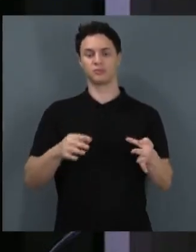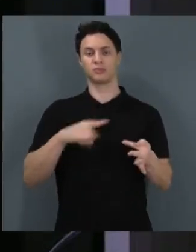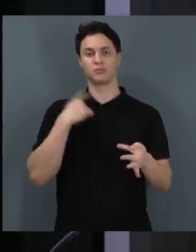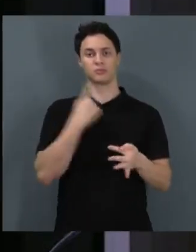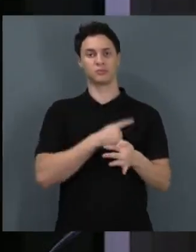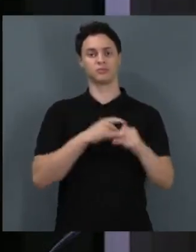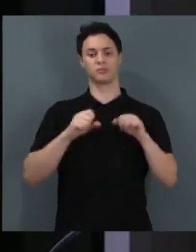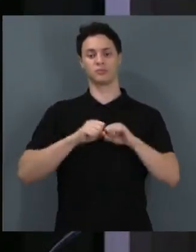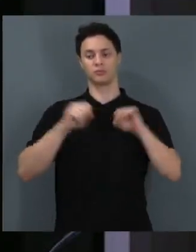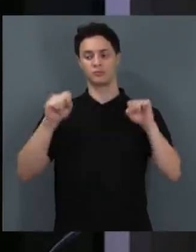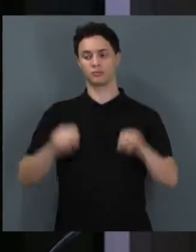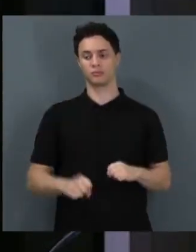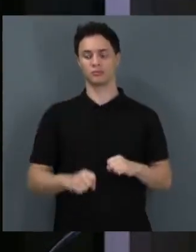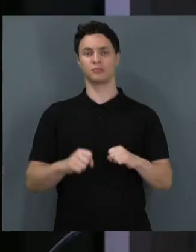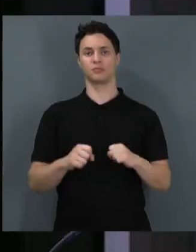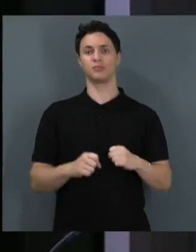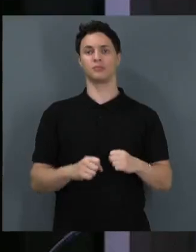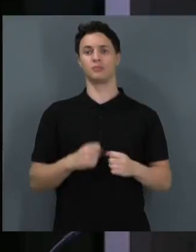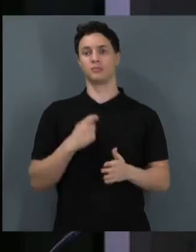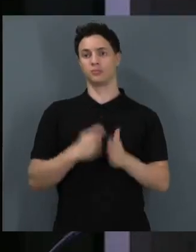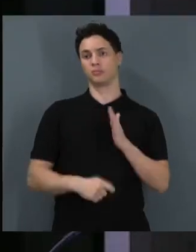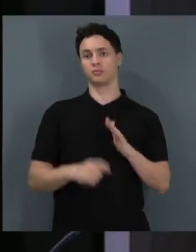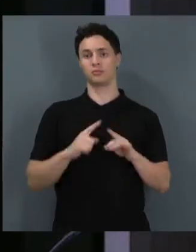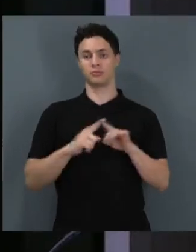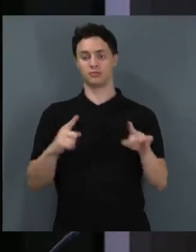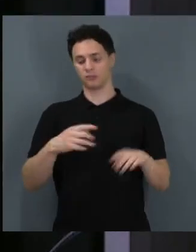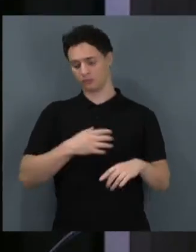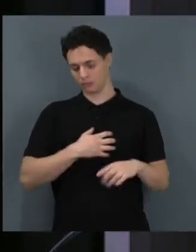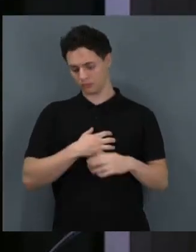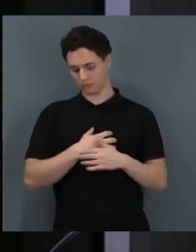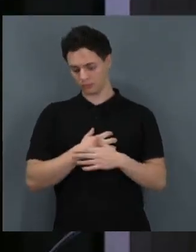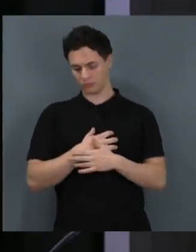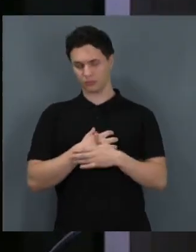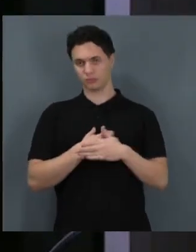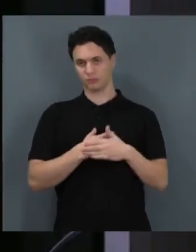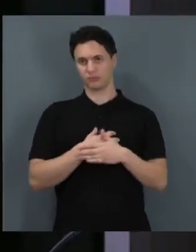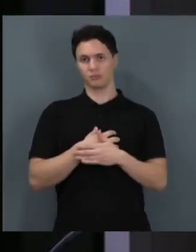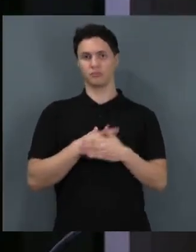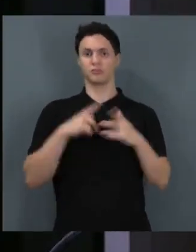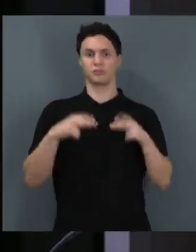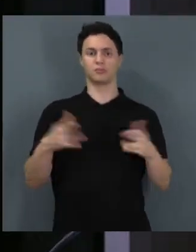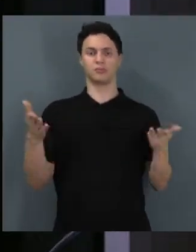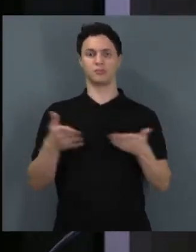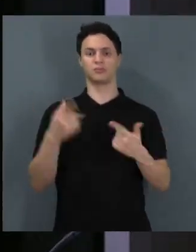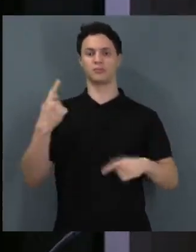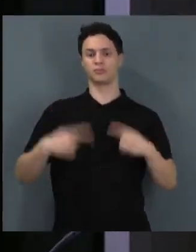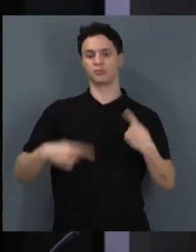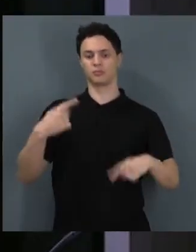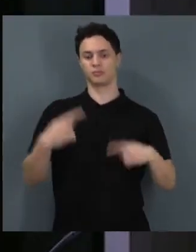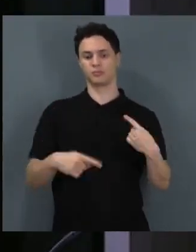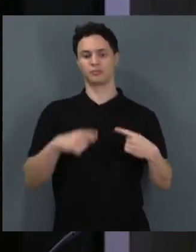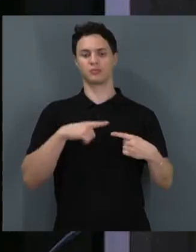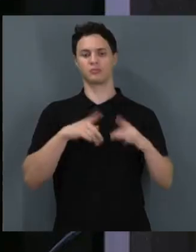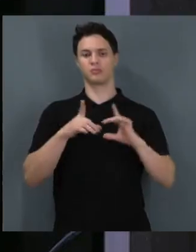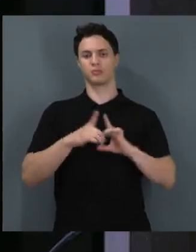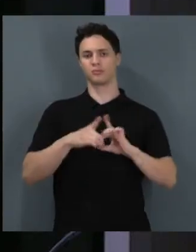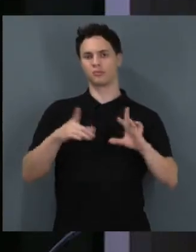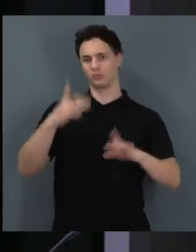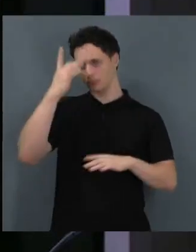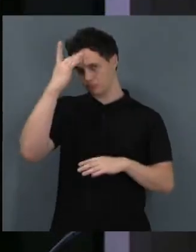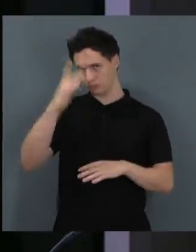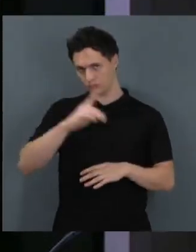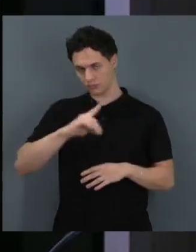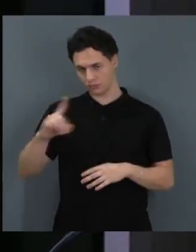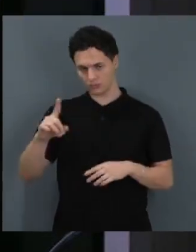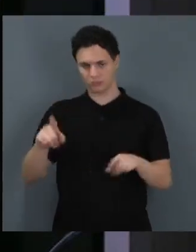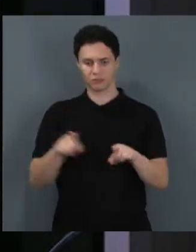sistema tributário. Mas a forma como se deu o processo de discussão, que numa democracia não é fácil, na